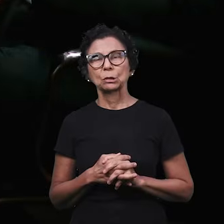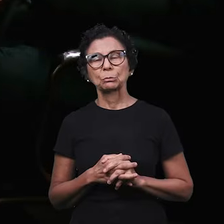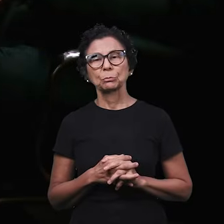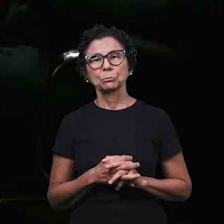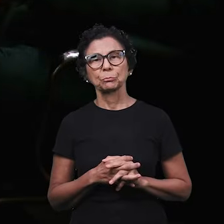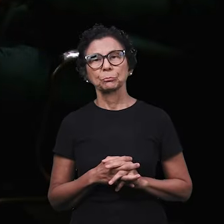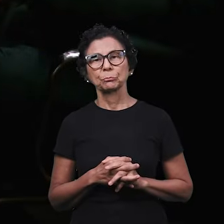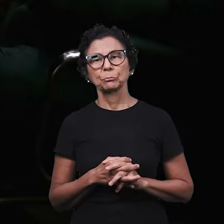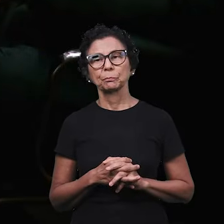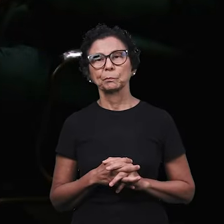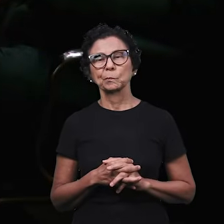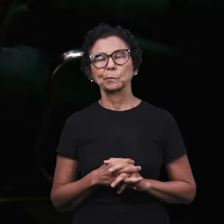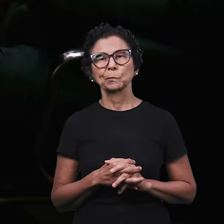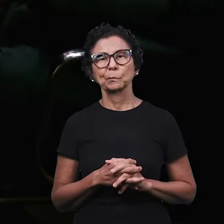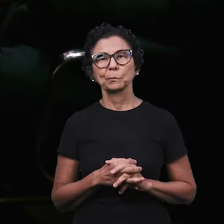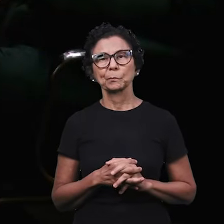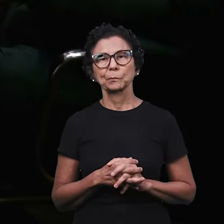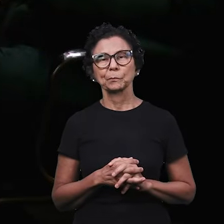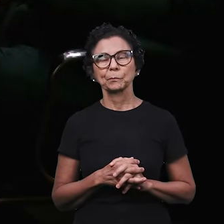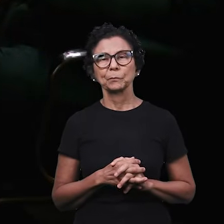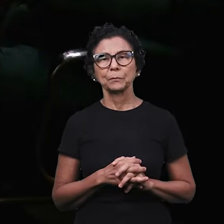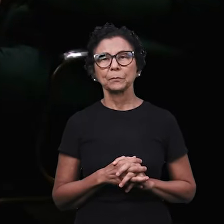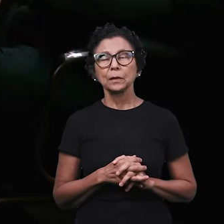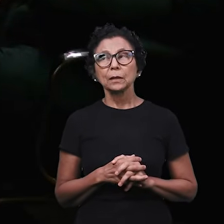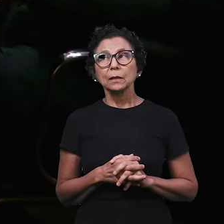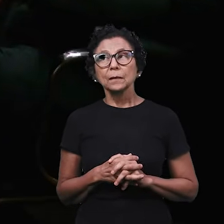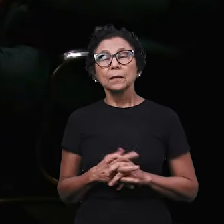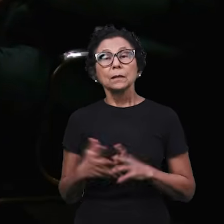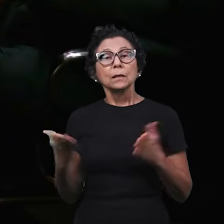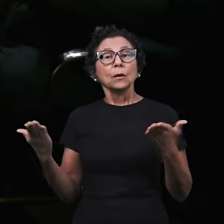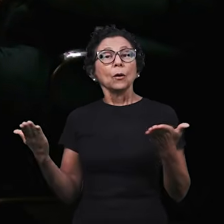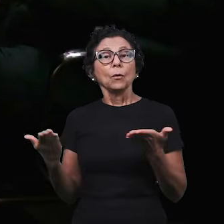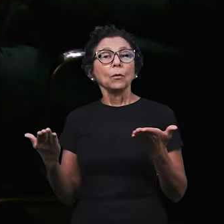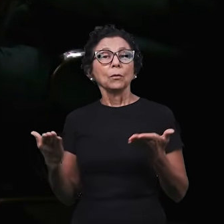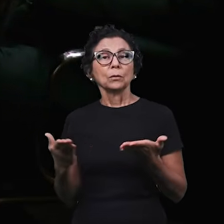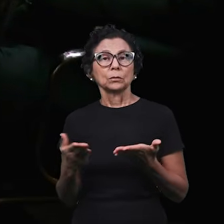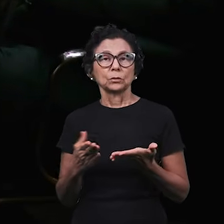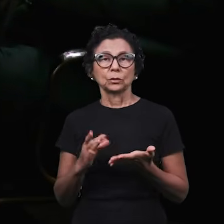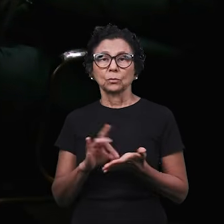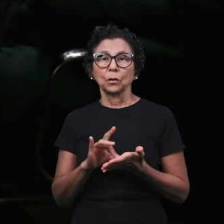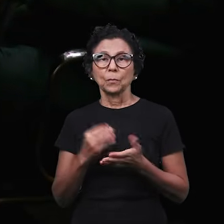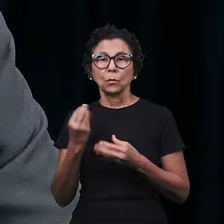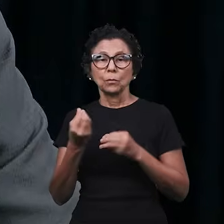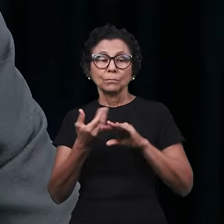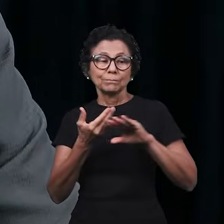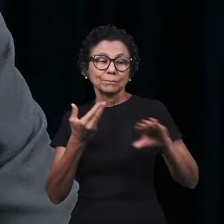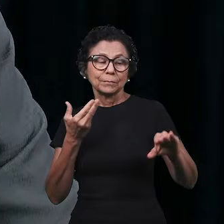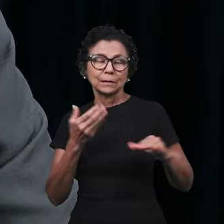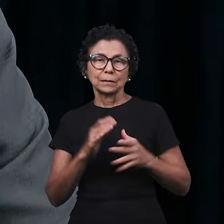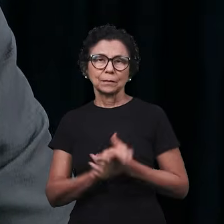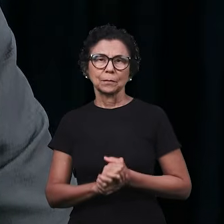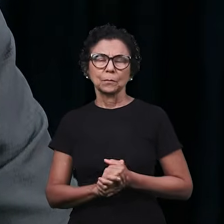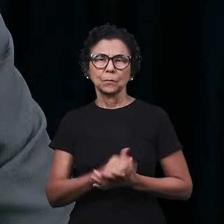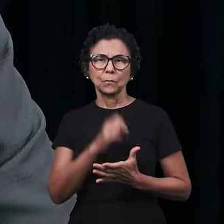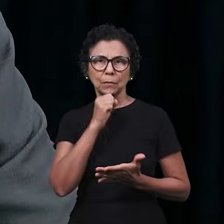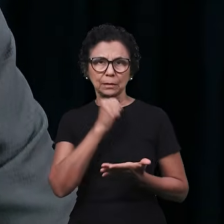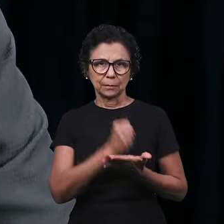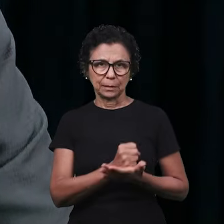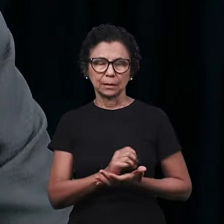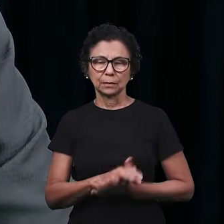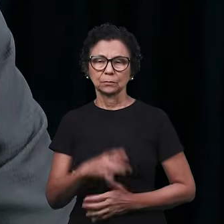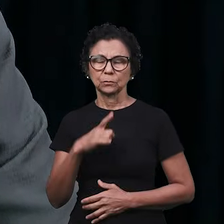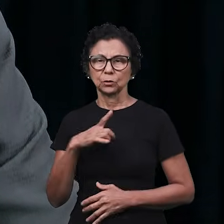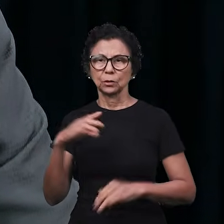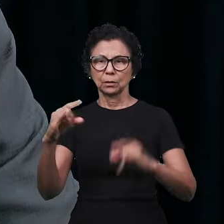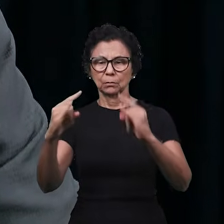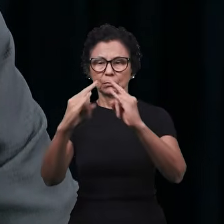como hoje nós podemos viver nessa separação? Porque antigamente, nós temos visto aqui no Antigo Testamento, tinha o